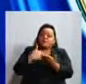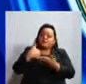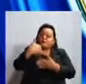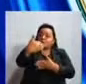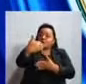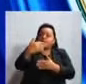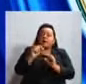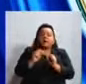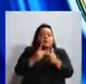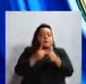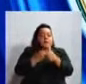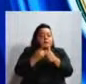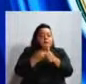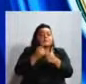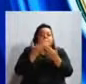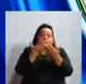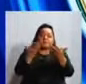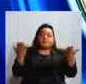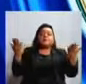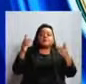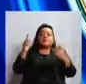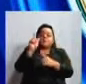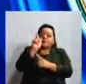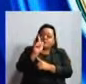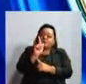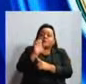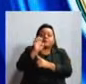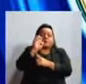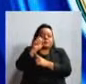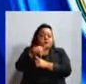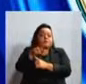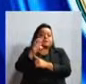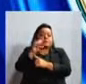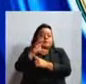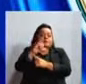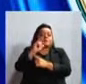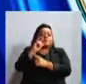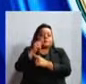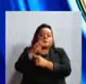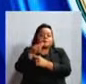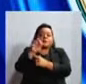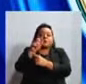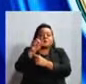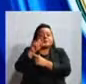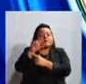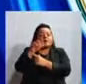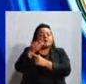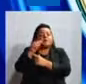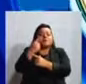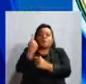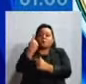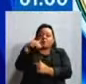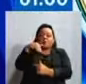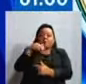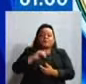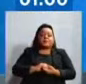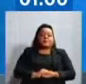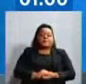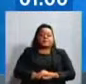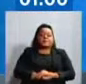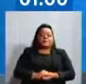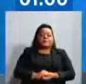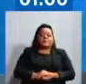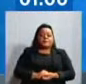Sendo assim, o primeiro candidato a falar suas considerações é o candidato Genesi Gonçalves. O senhor tem um minuto. Candidato.